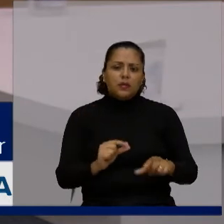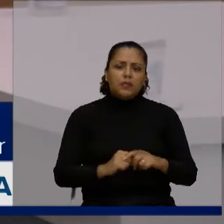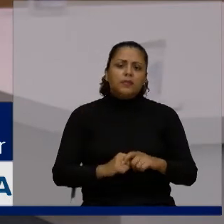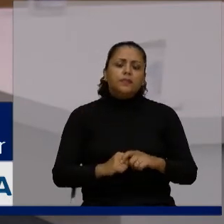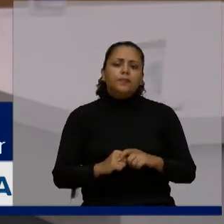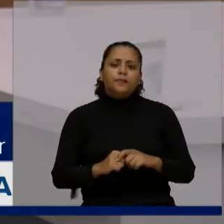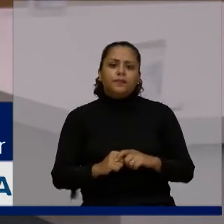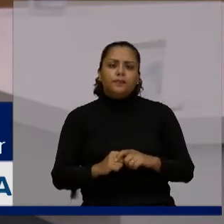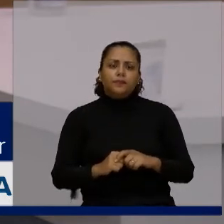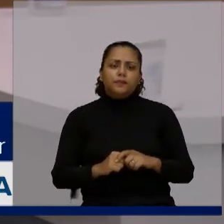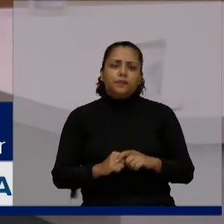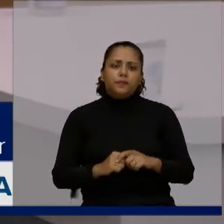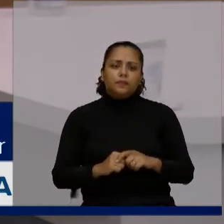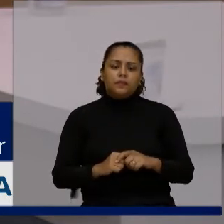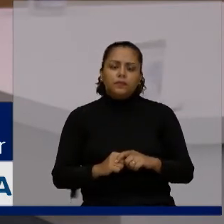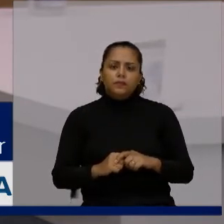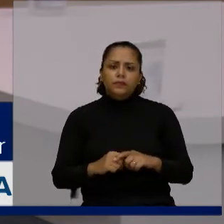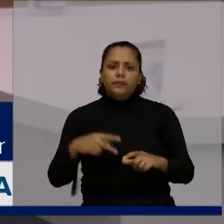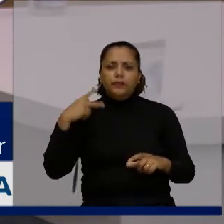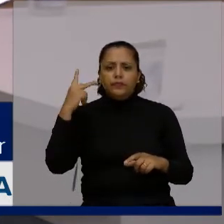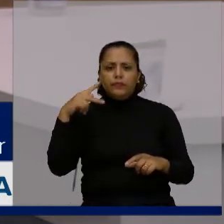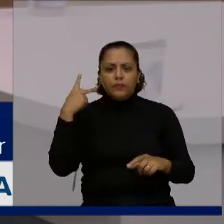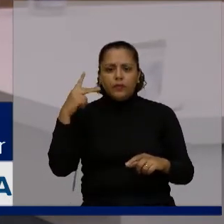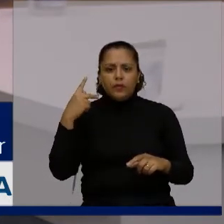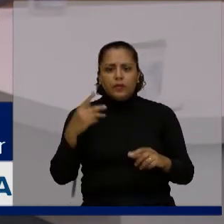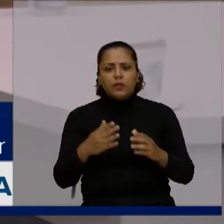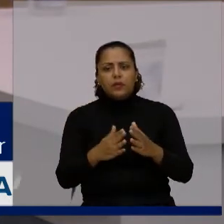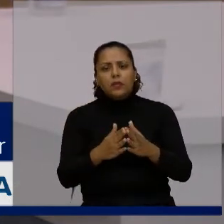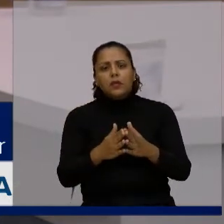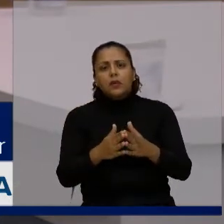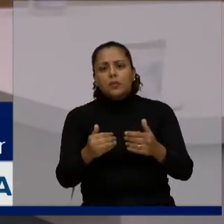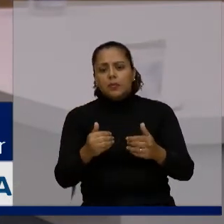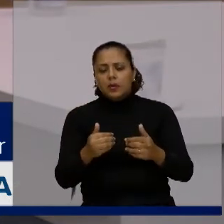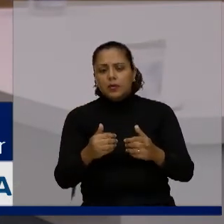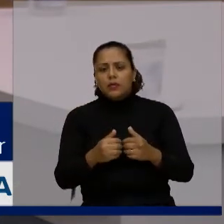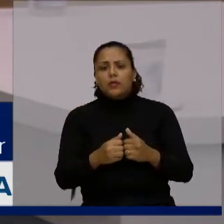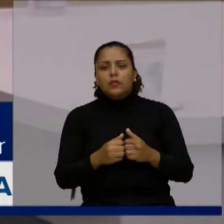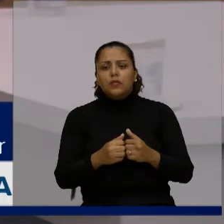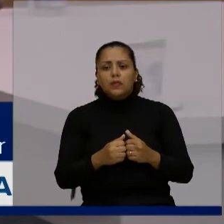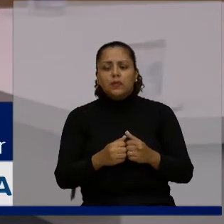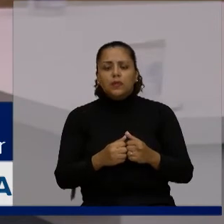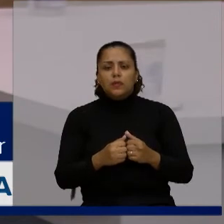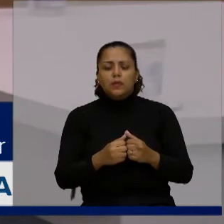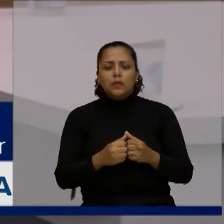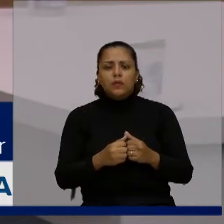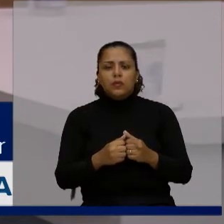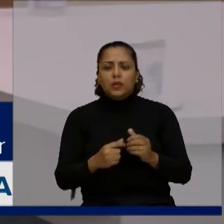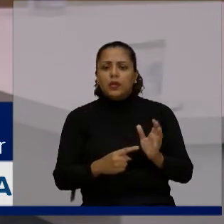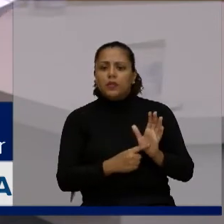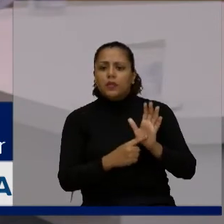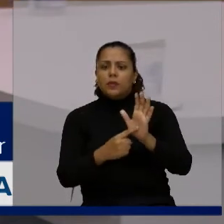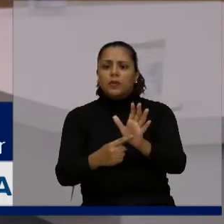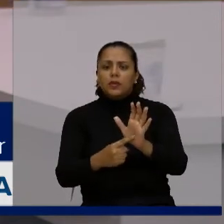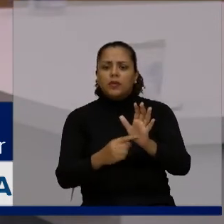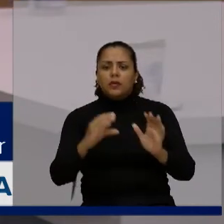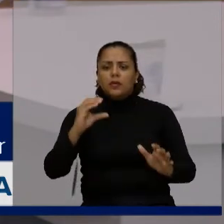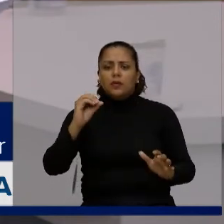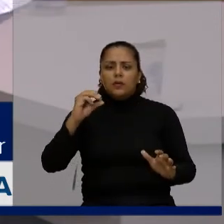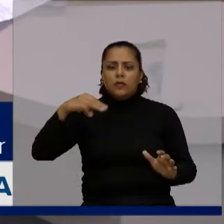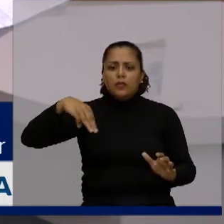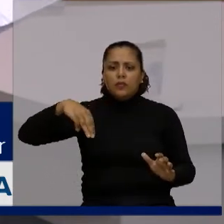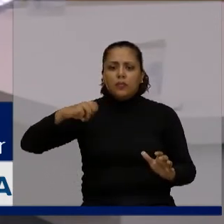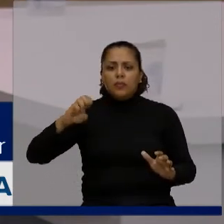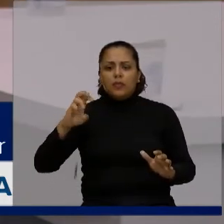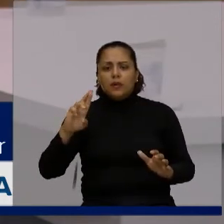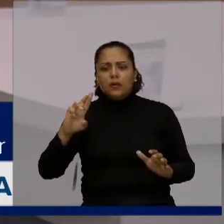isso, na verdade, senhores vereadores, é um pedido da classe dos representantes comerciais, que já estão à míngua, estão